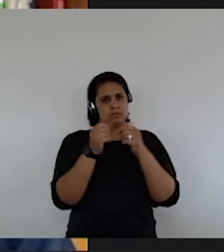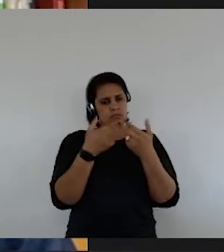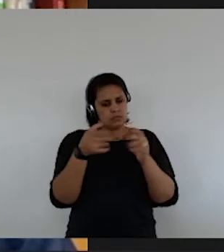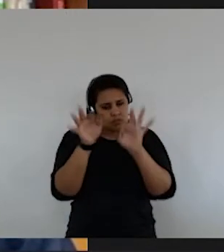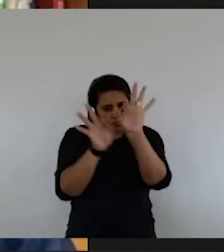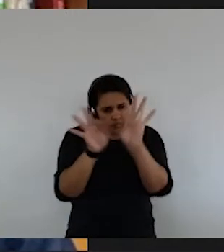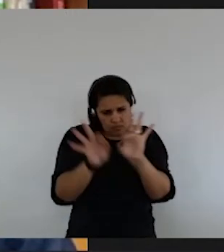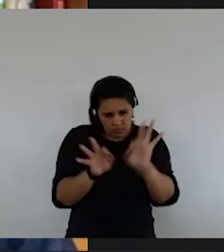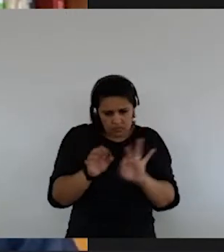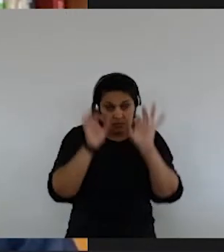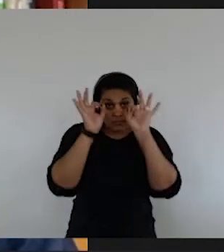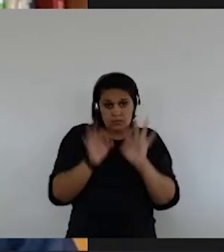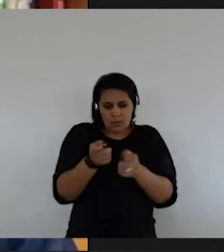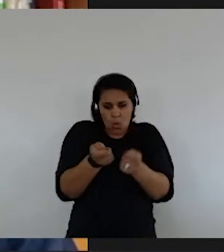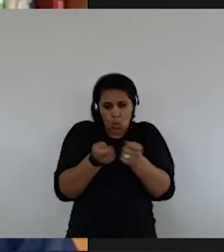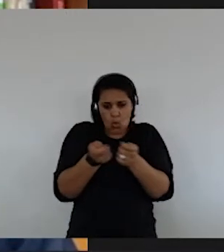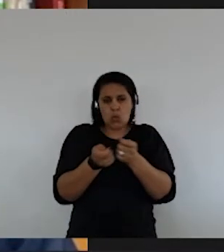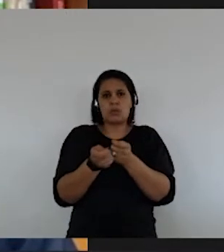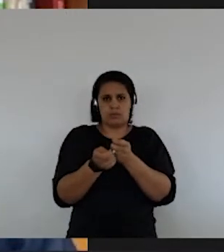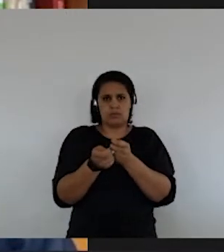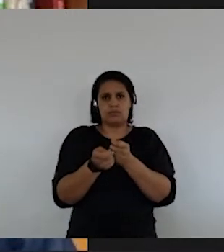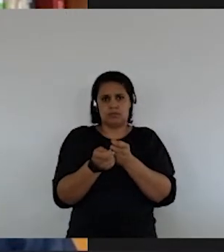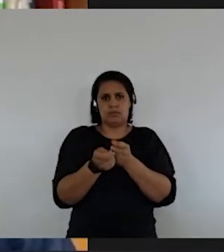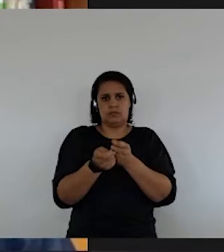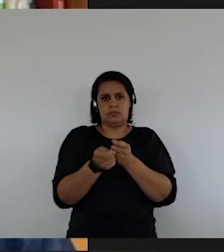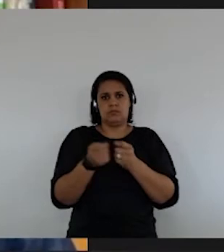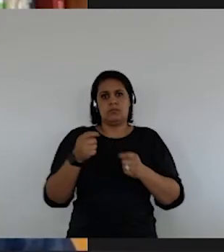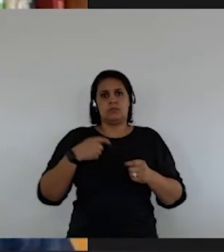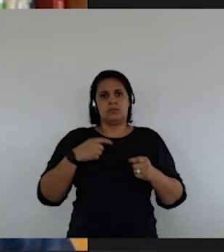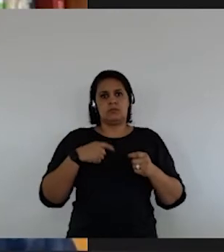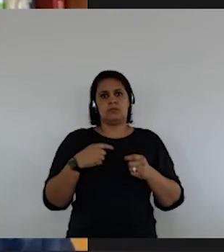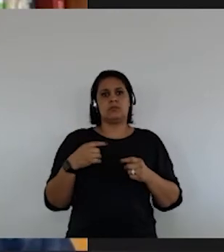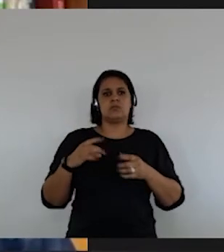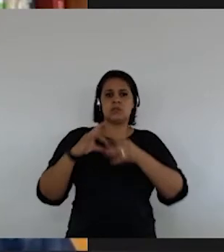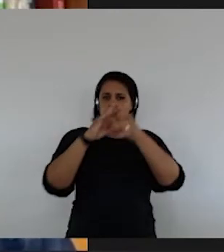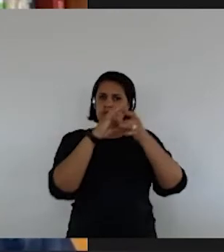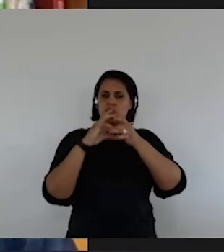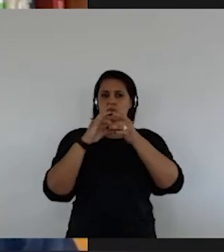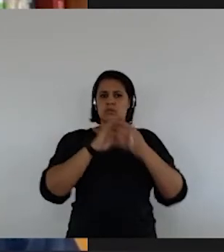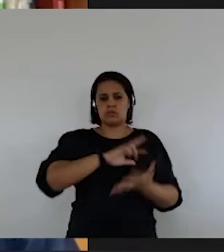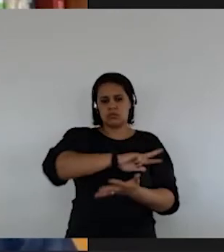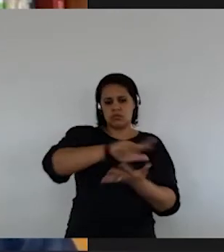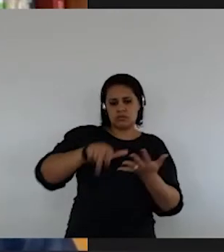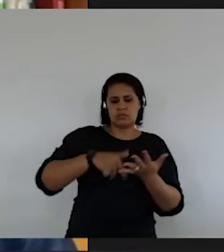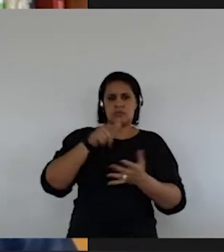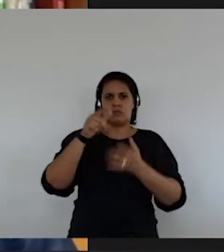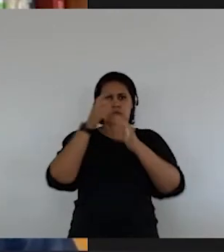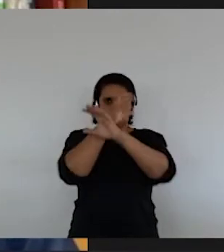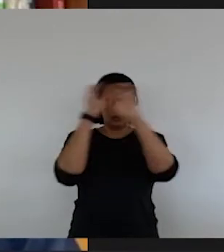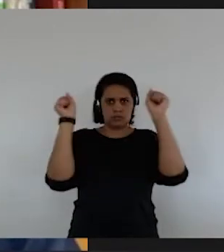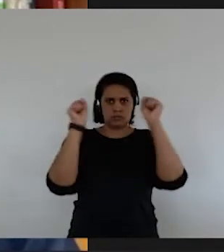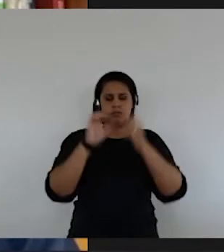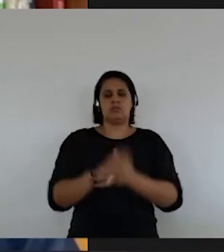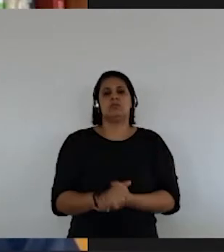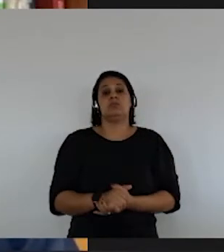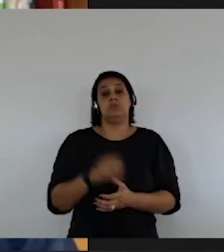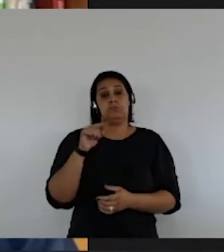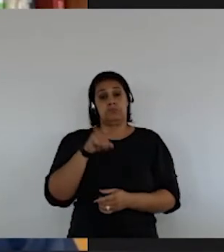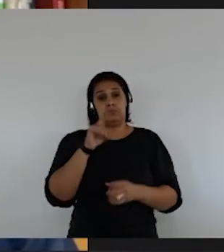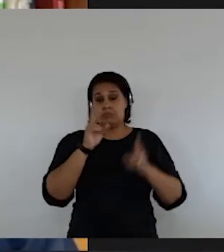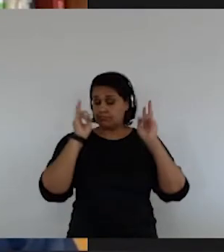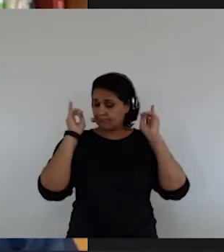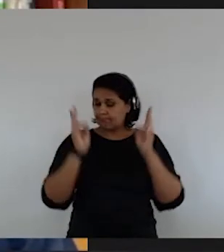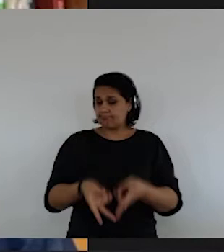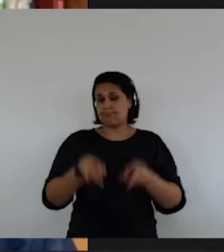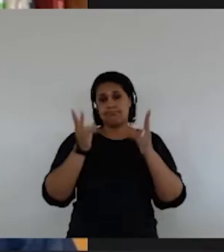e controlado, mantendo-se unicidade entre os diversos tribunais. E esse sempre é o